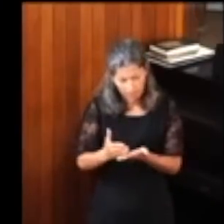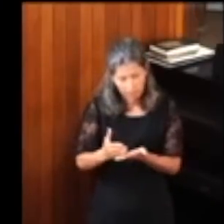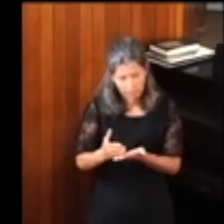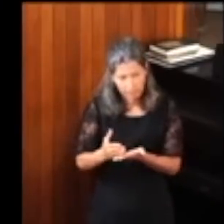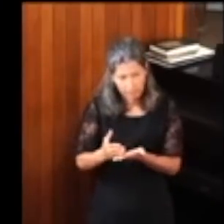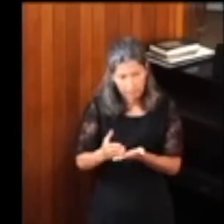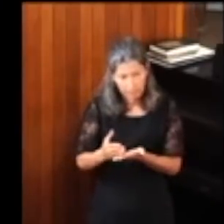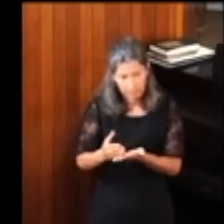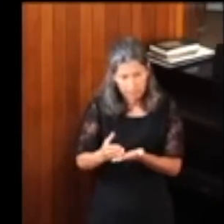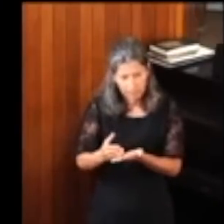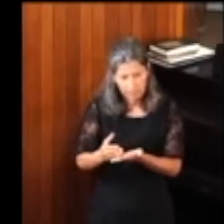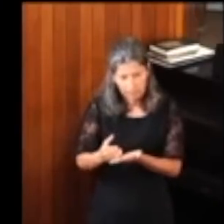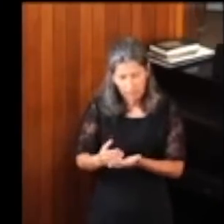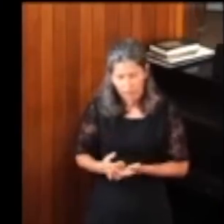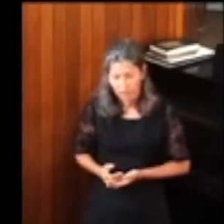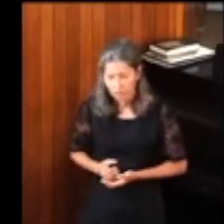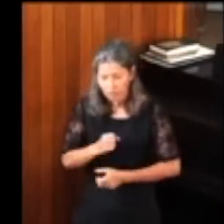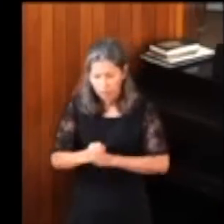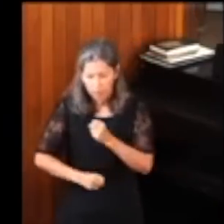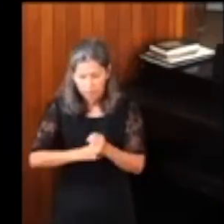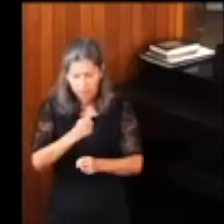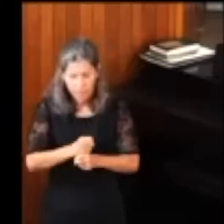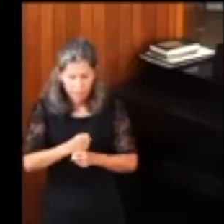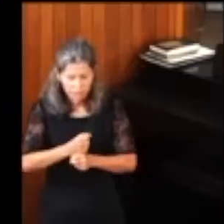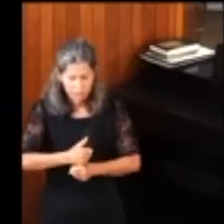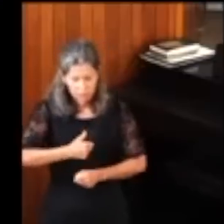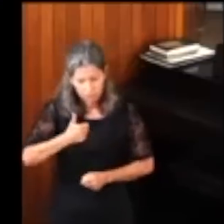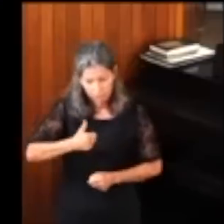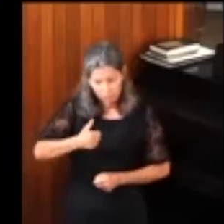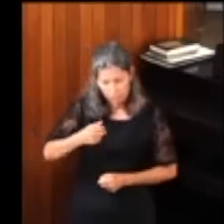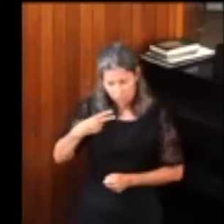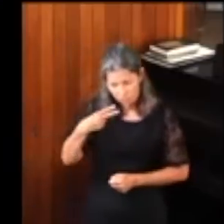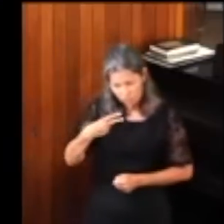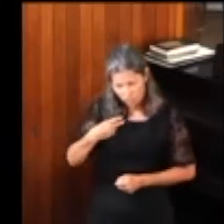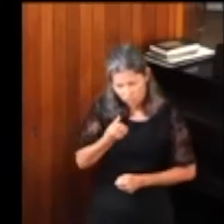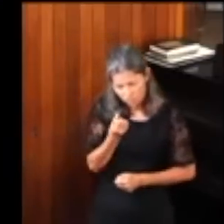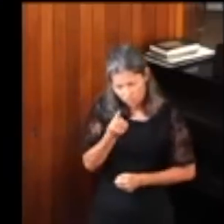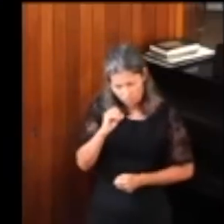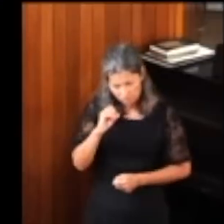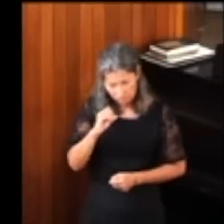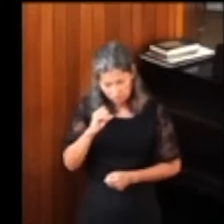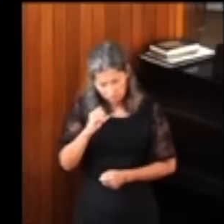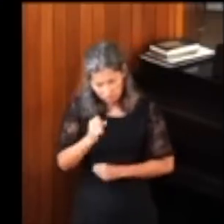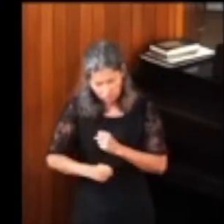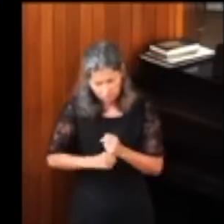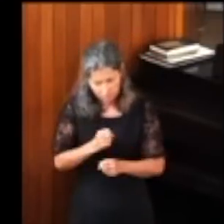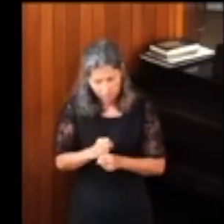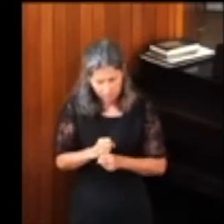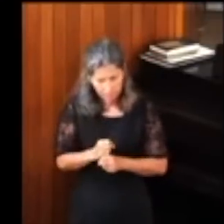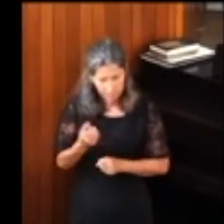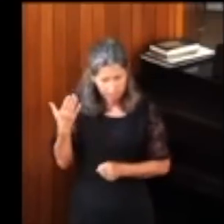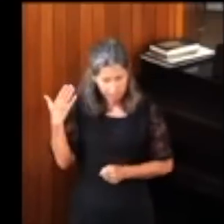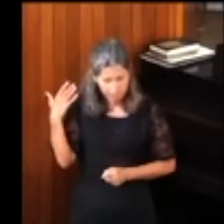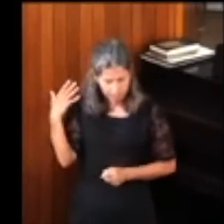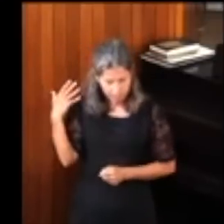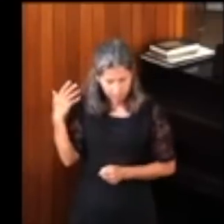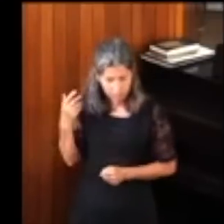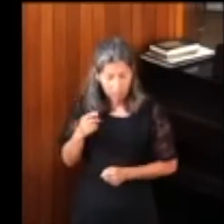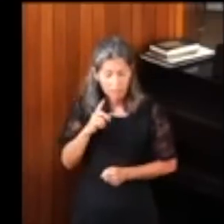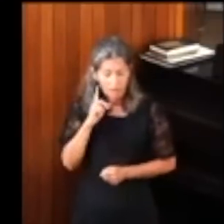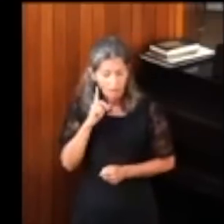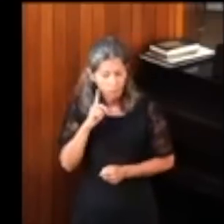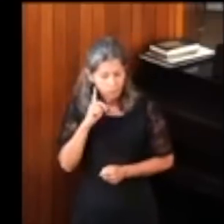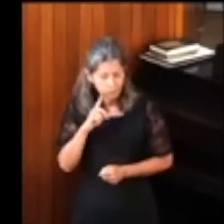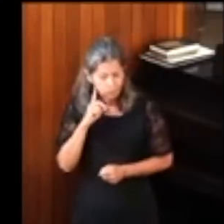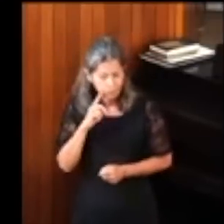fim dos 1260 anos proféticos, né? Então, nesse período, há um despertamento incrível, não só nos Estados Unidos, lá com